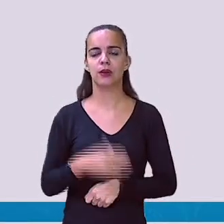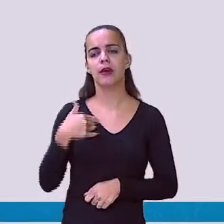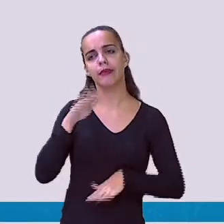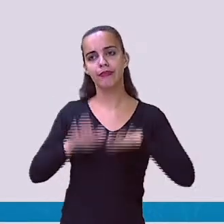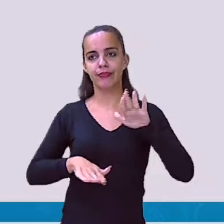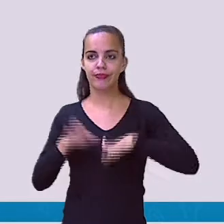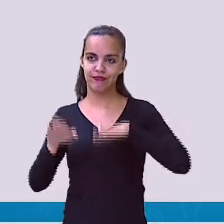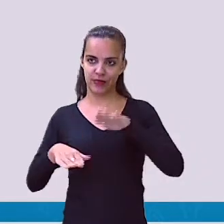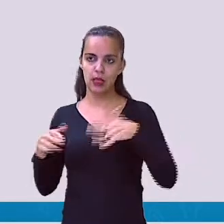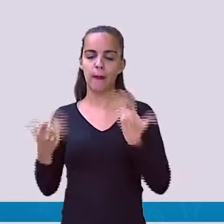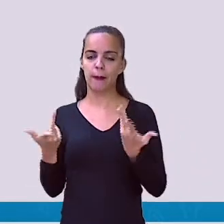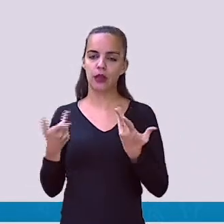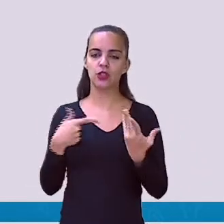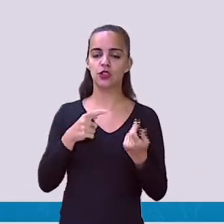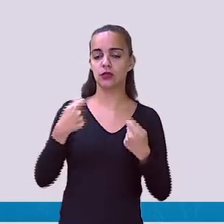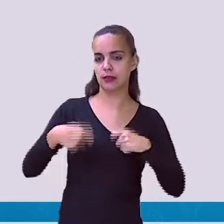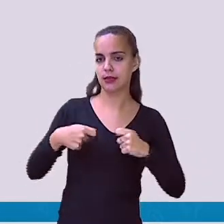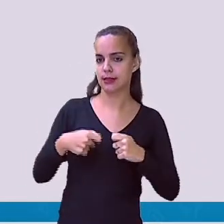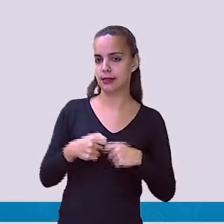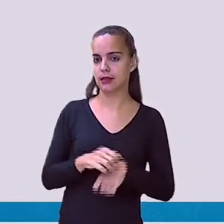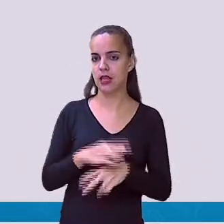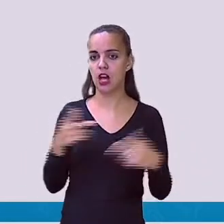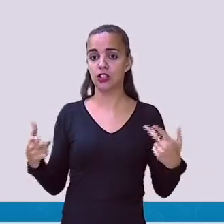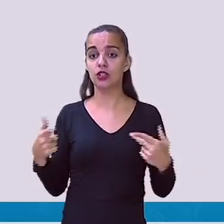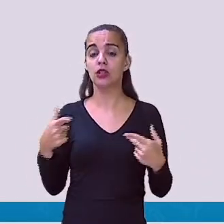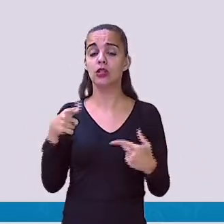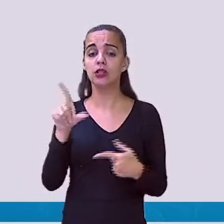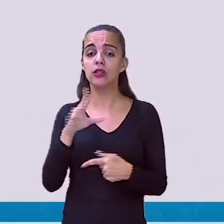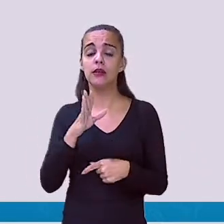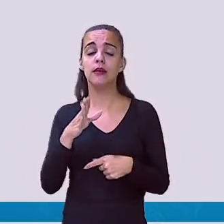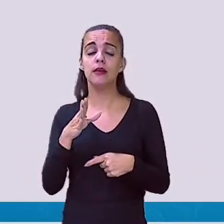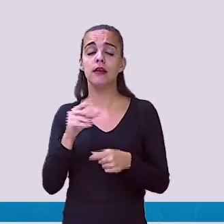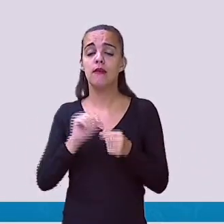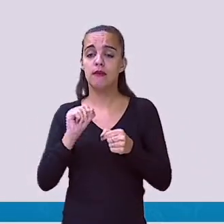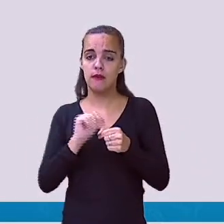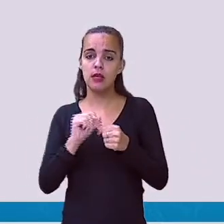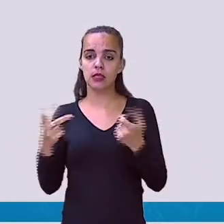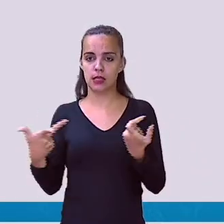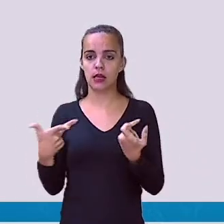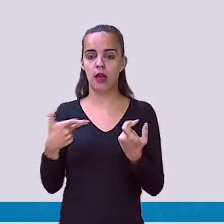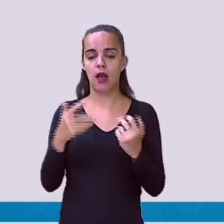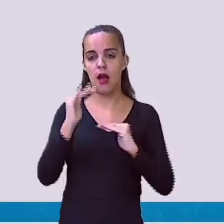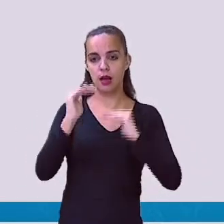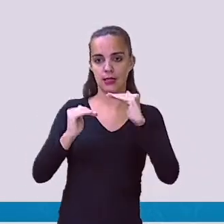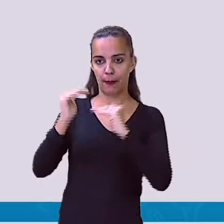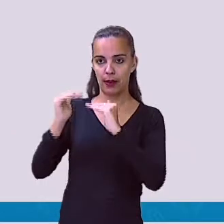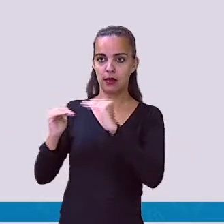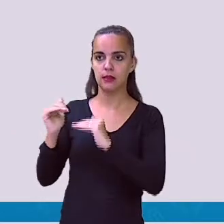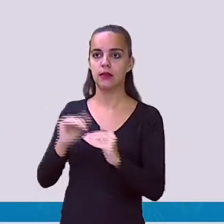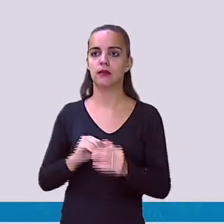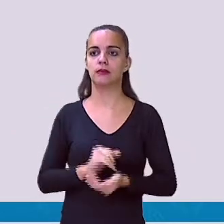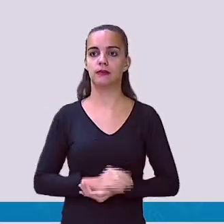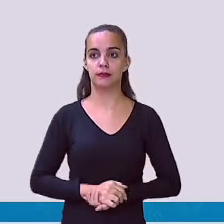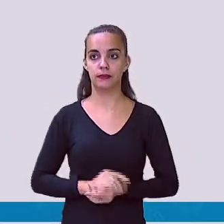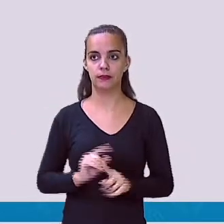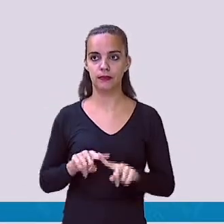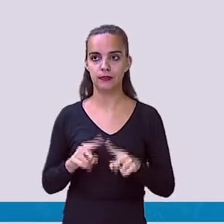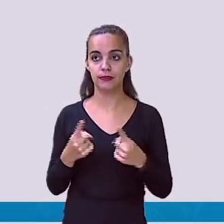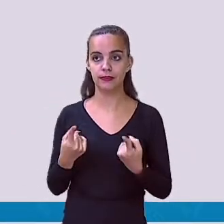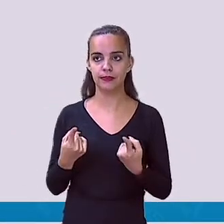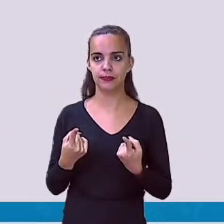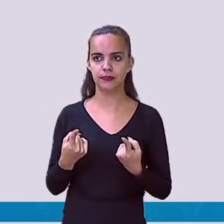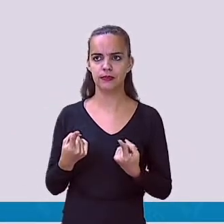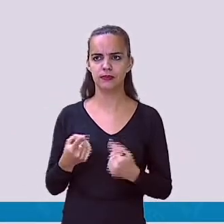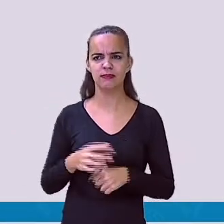dependendo da necessidade, do que se precisa examinar. Então, um método de separação. Mas